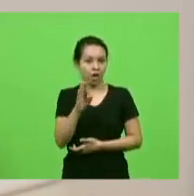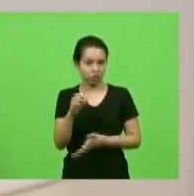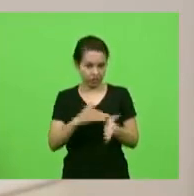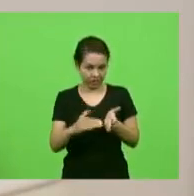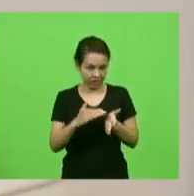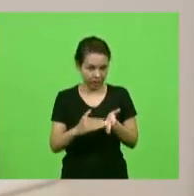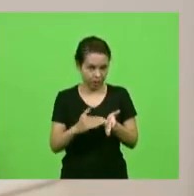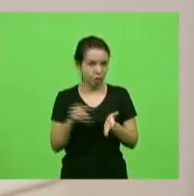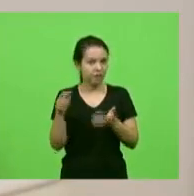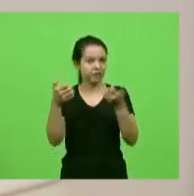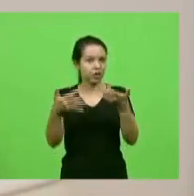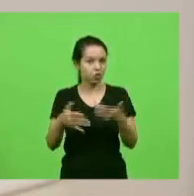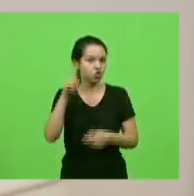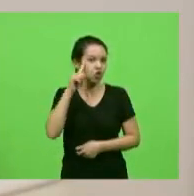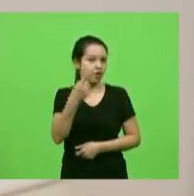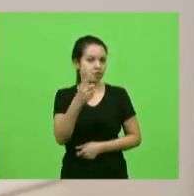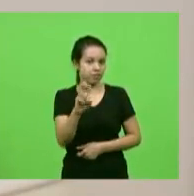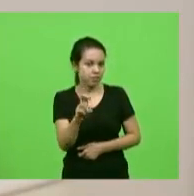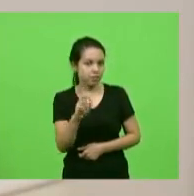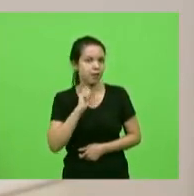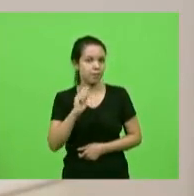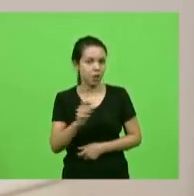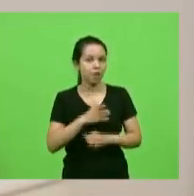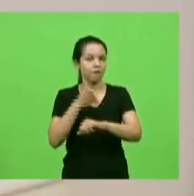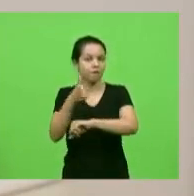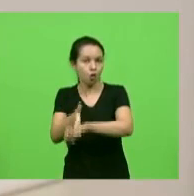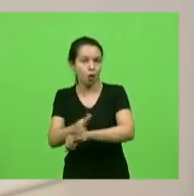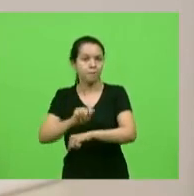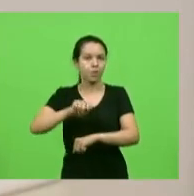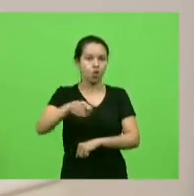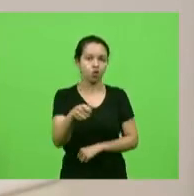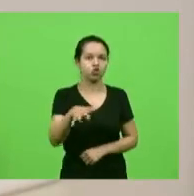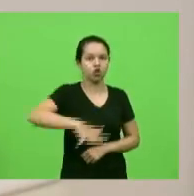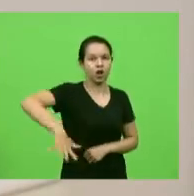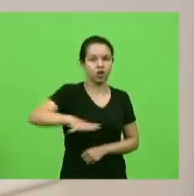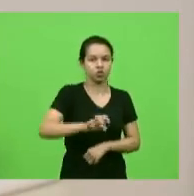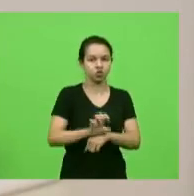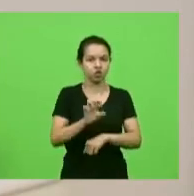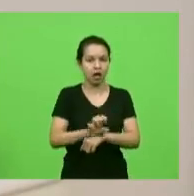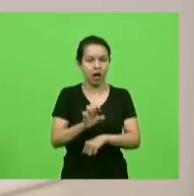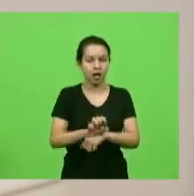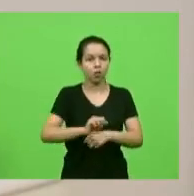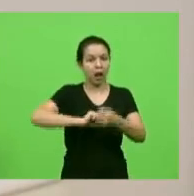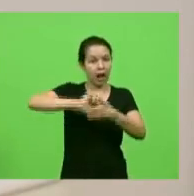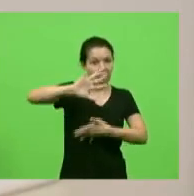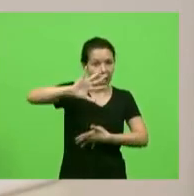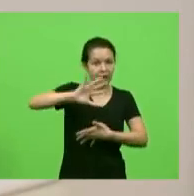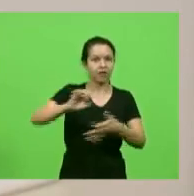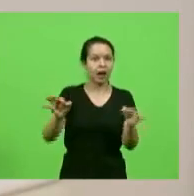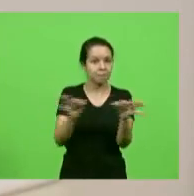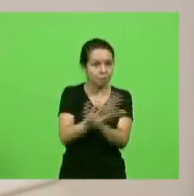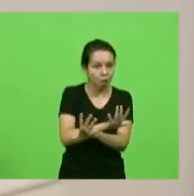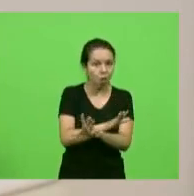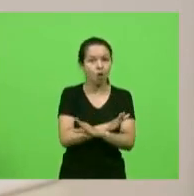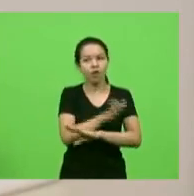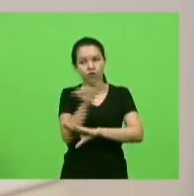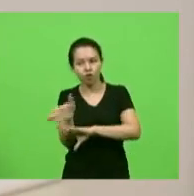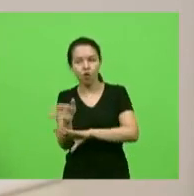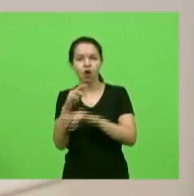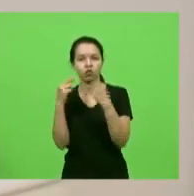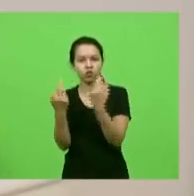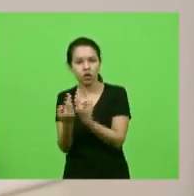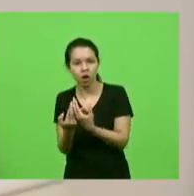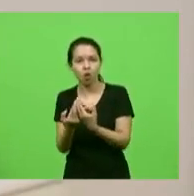foi à Procuradoria-Geral do Estado e logo depois que aconteceu uma live, ele se reuniu com o governador do Estado e passou